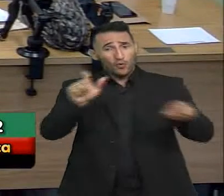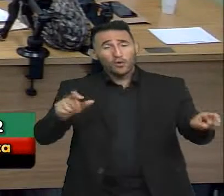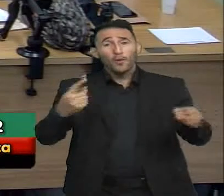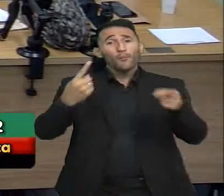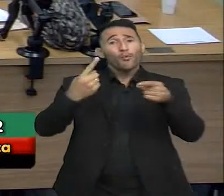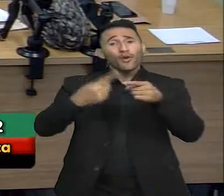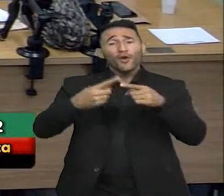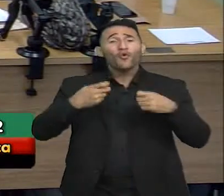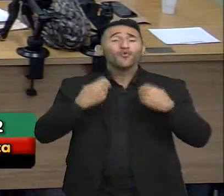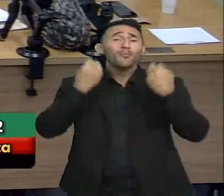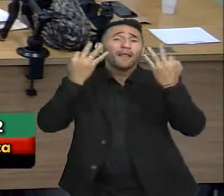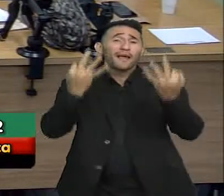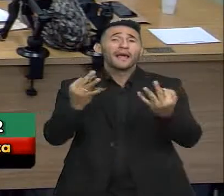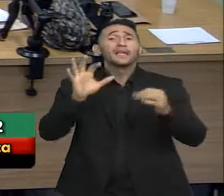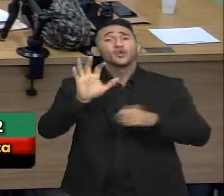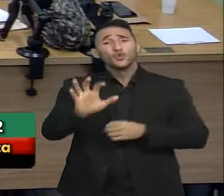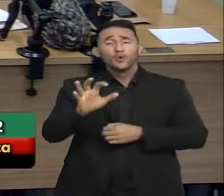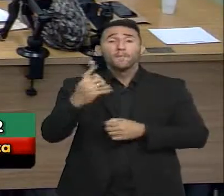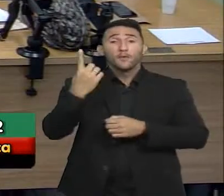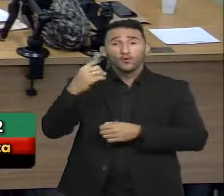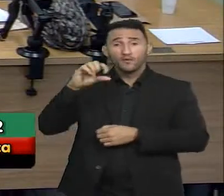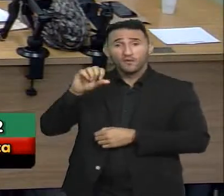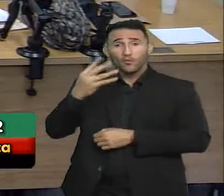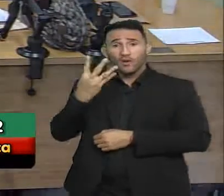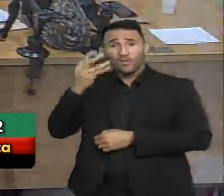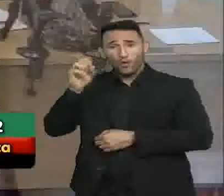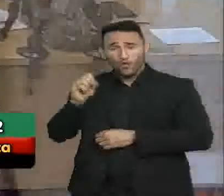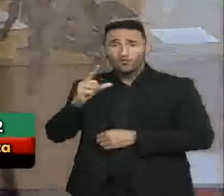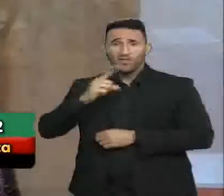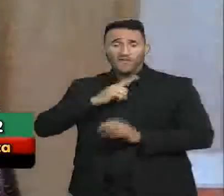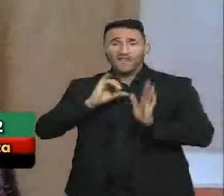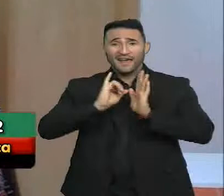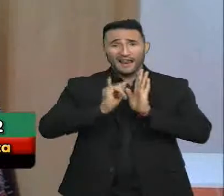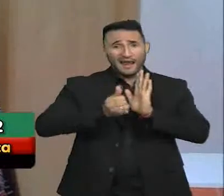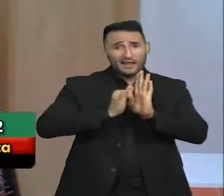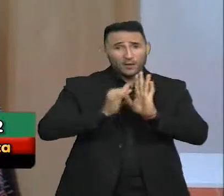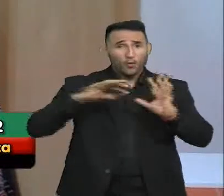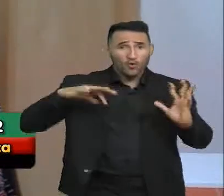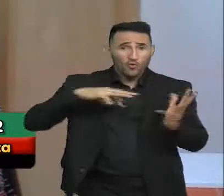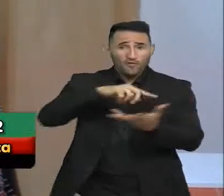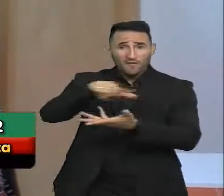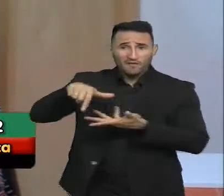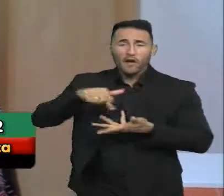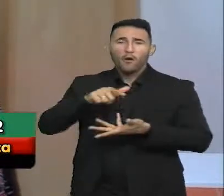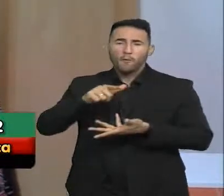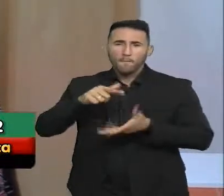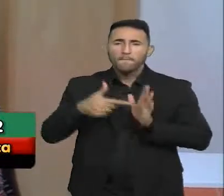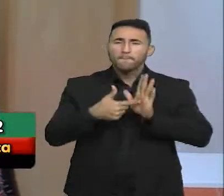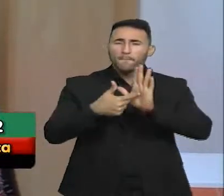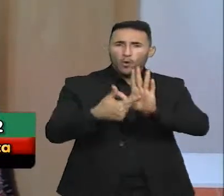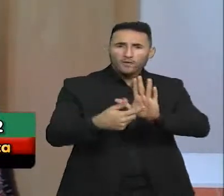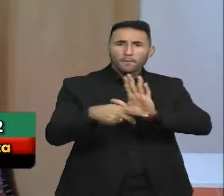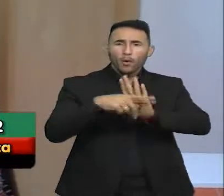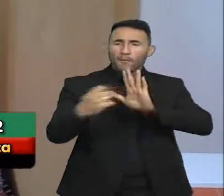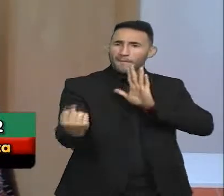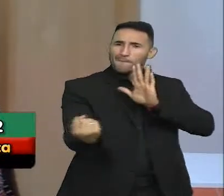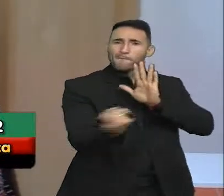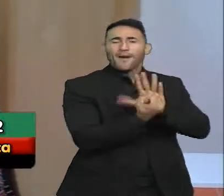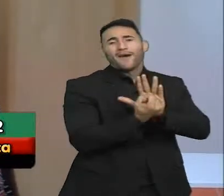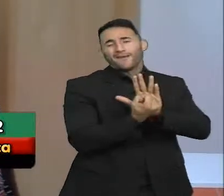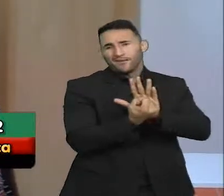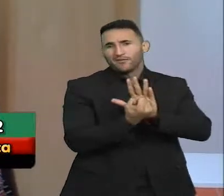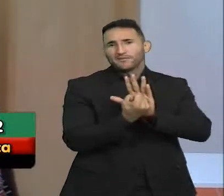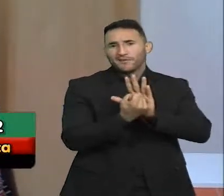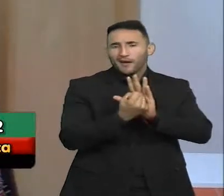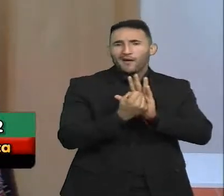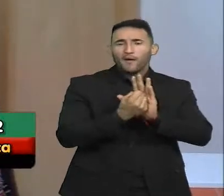Se, em 1948, a Declaração Universal vem resgatar um marco civilizatório para dizer